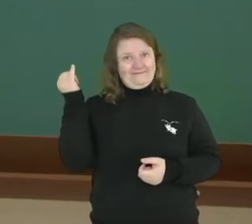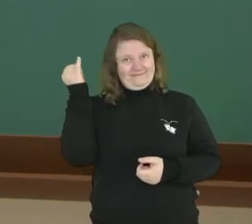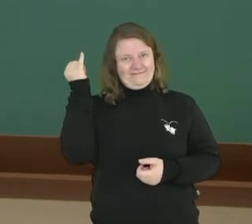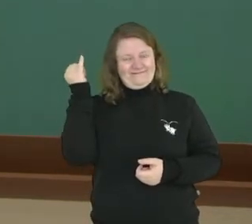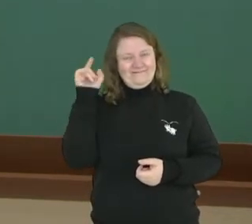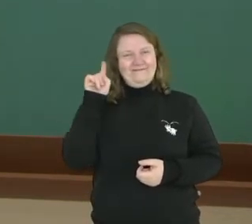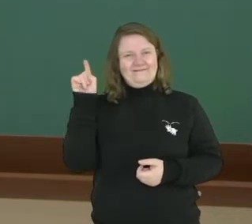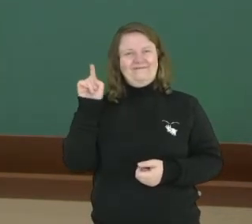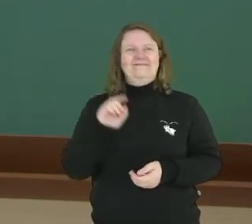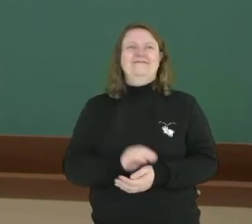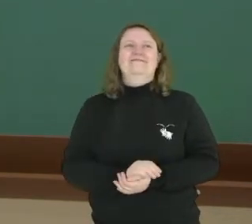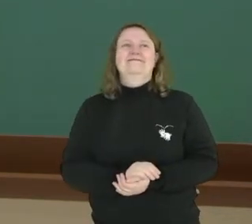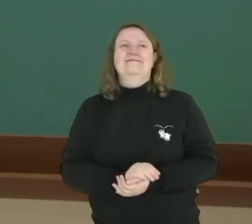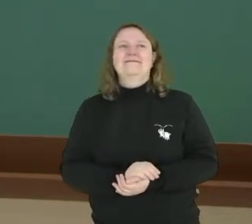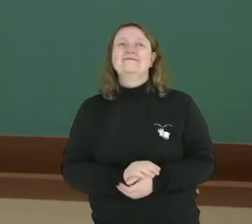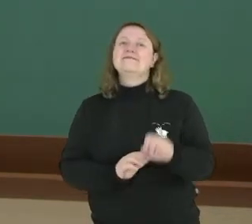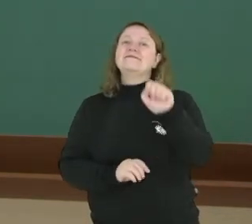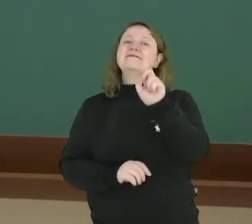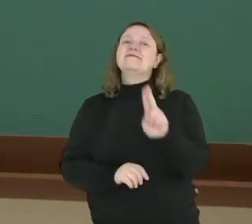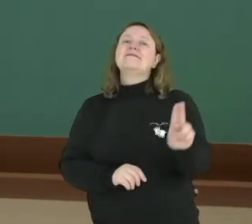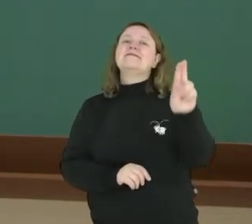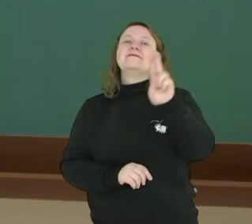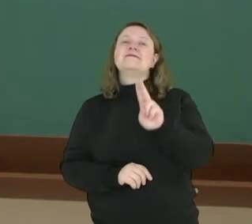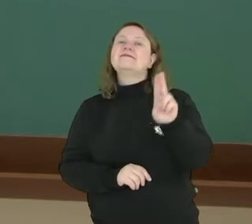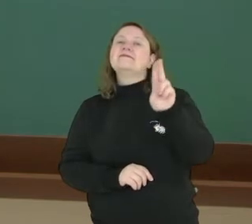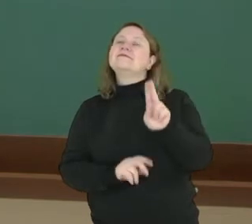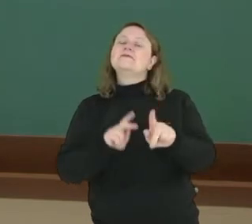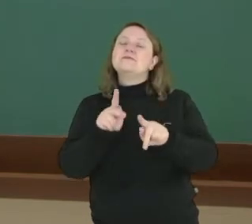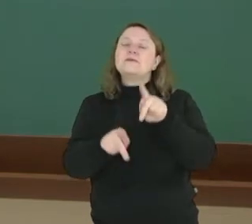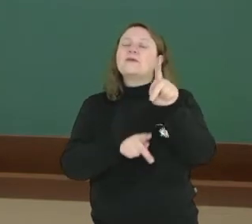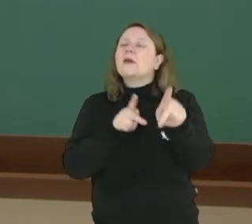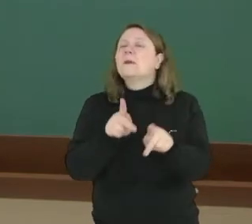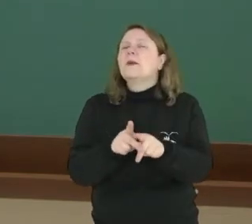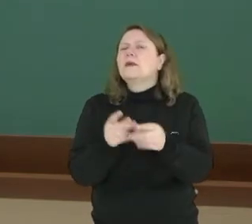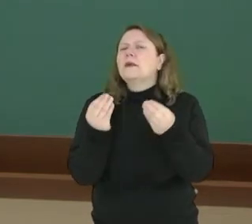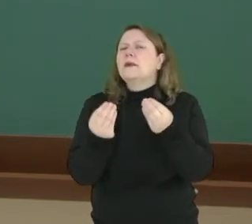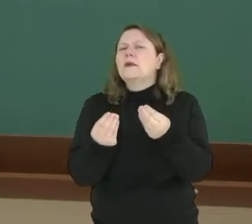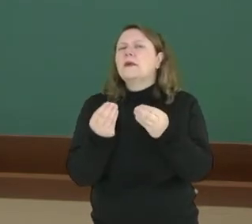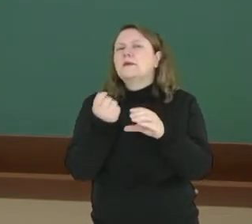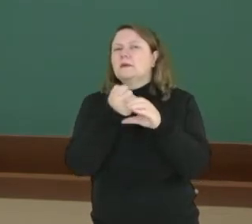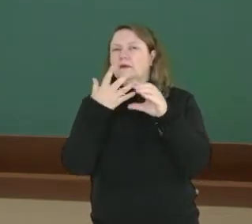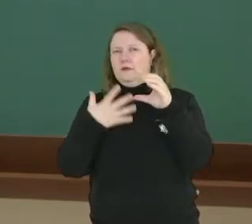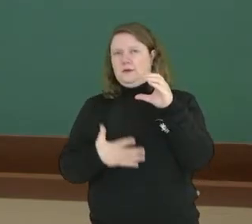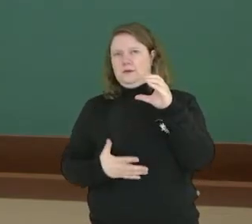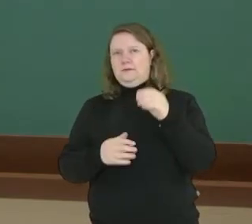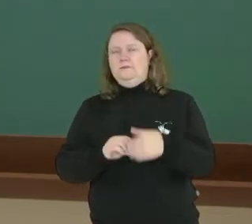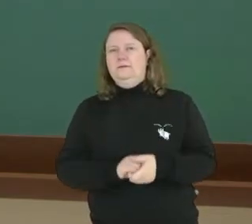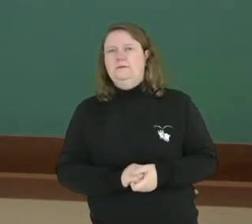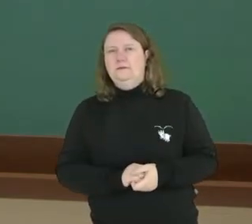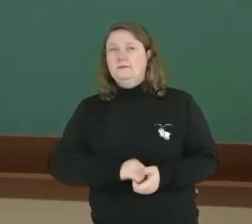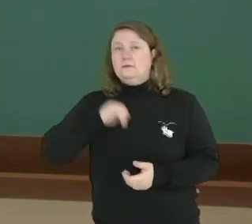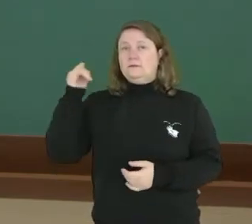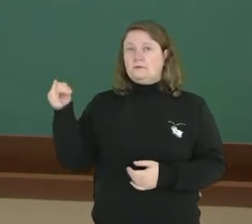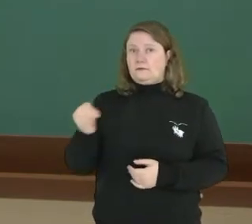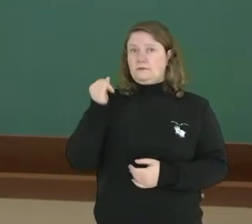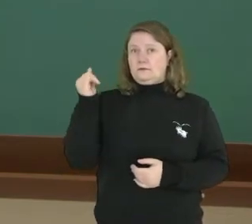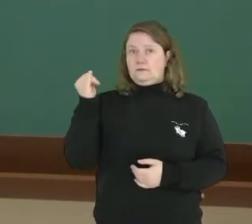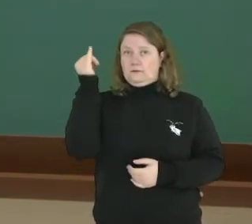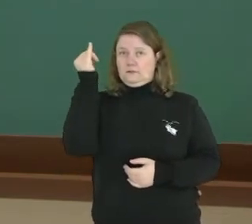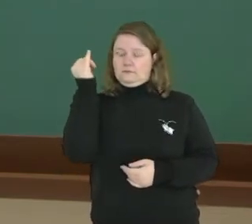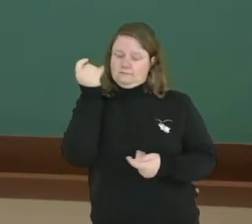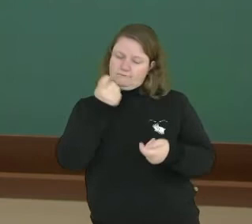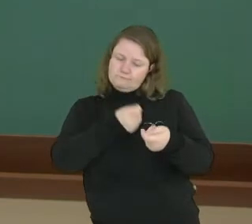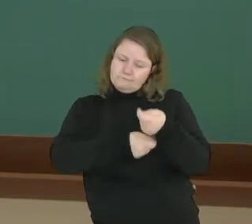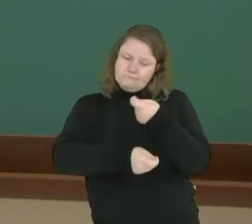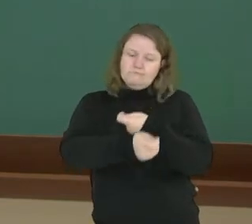atlântica. E a utilização para a população? Como nós caracterizamos isso? Ela é importante tanto